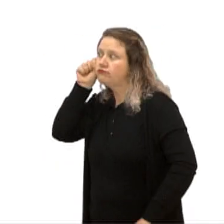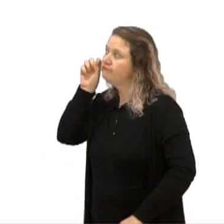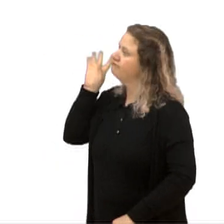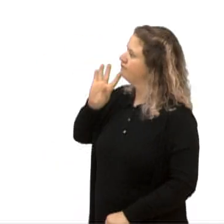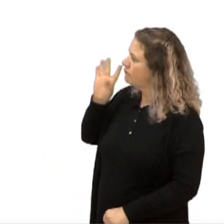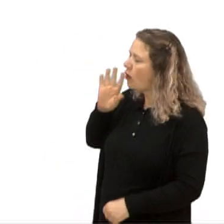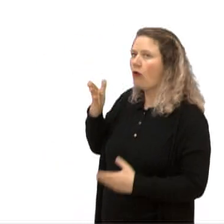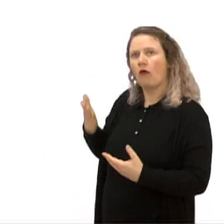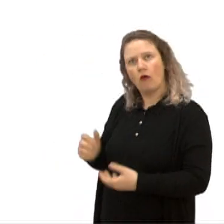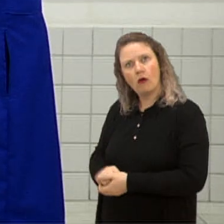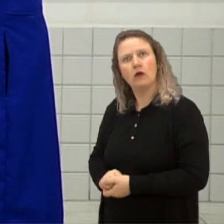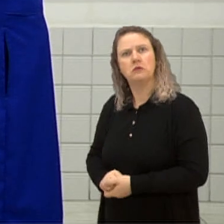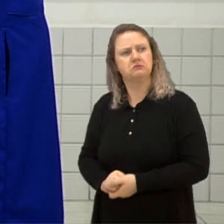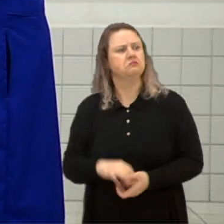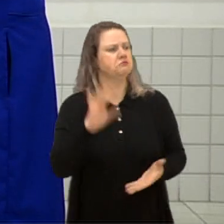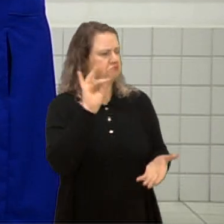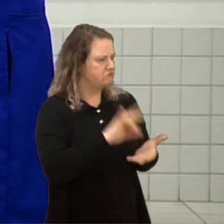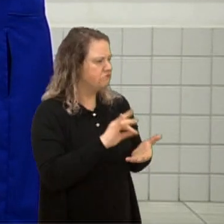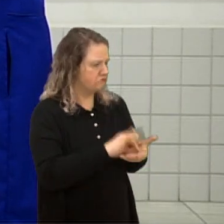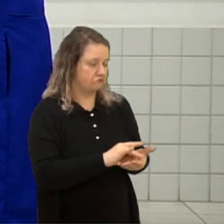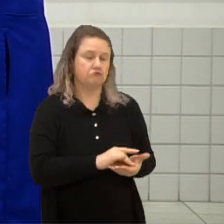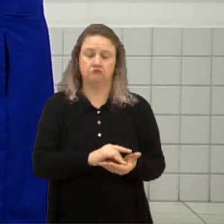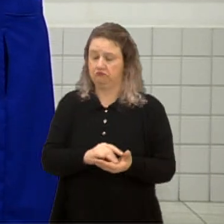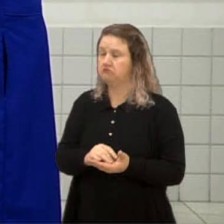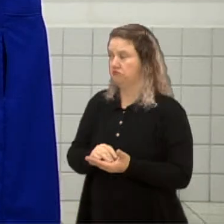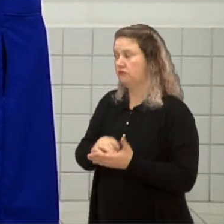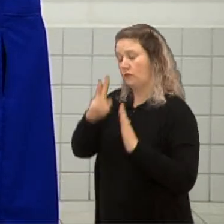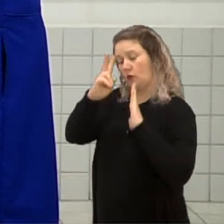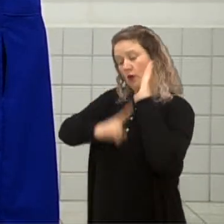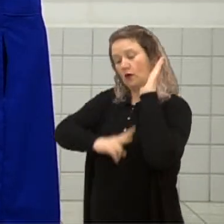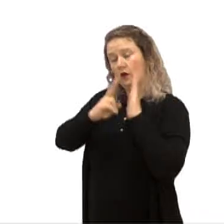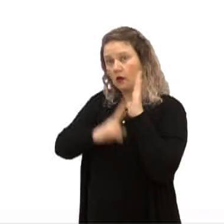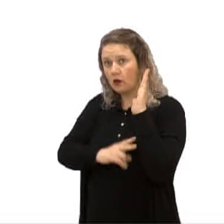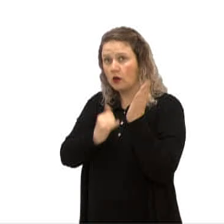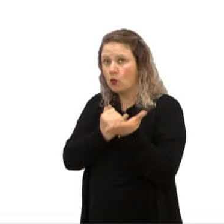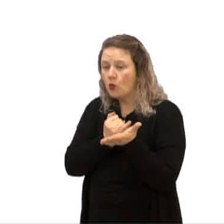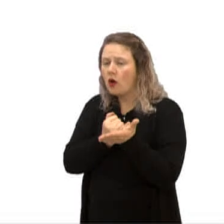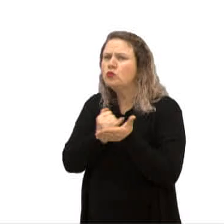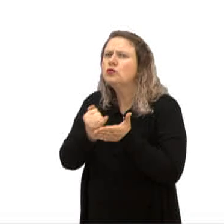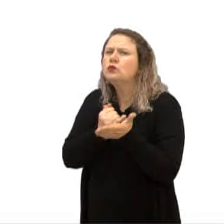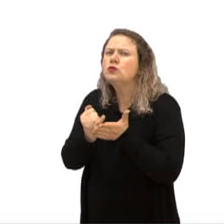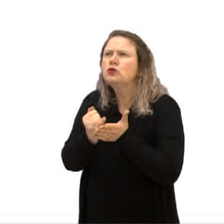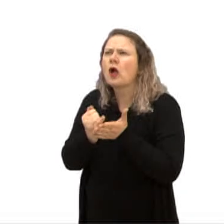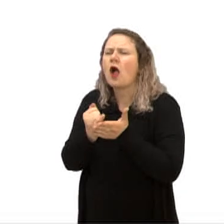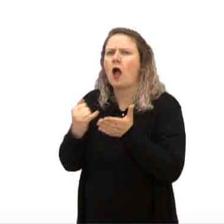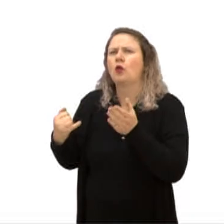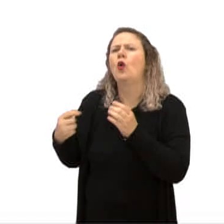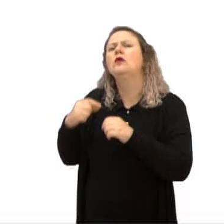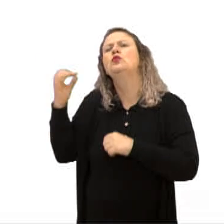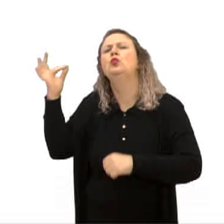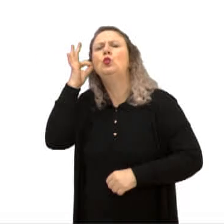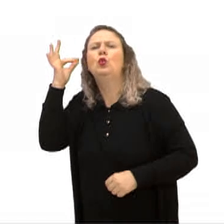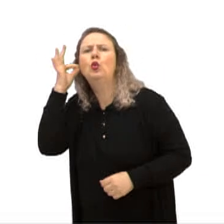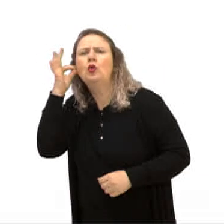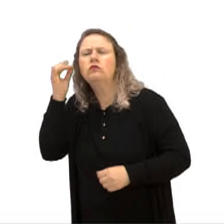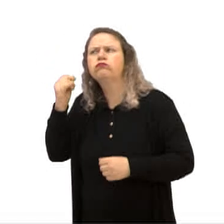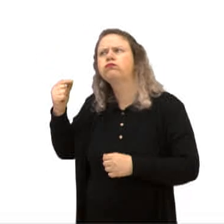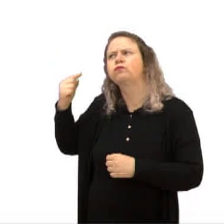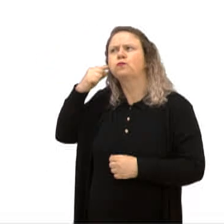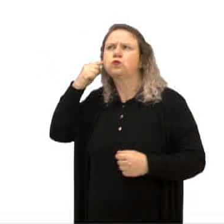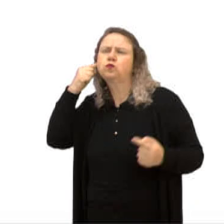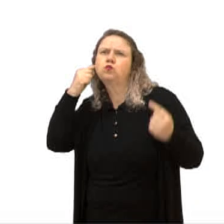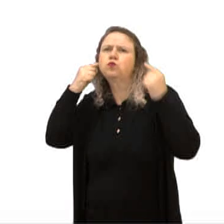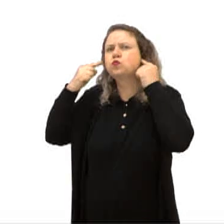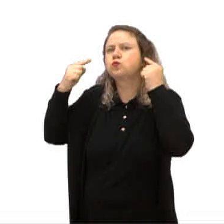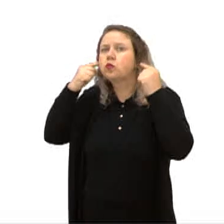que bacana que a gente estava falando. Com certeza. Continuando aqui. A introdução no ouvido de cotonetes, clipes, hastes de óculos ou